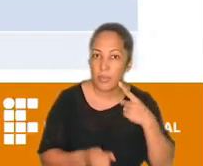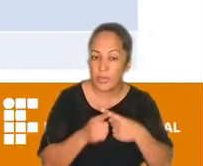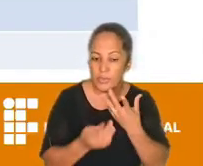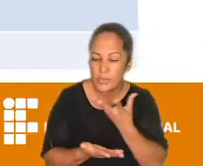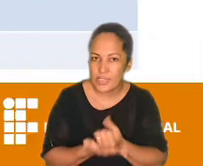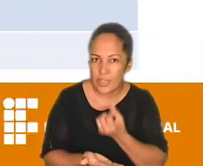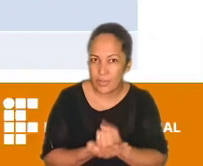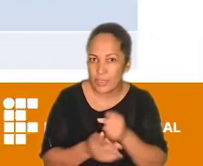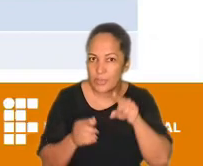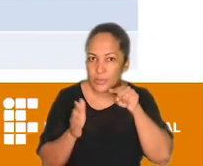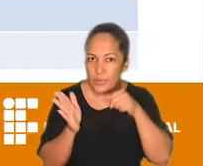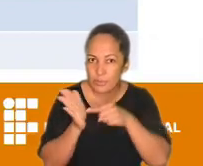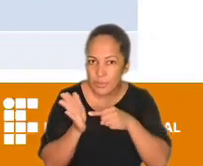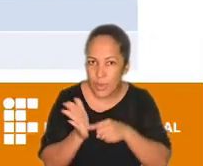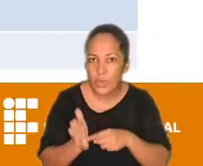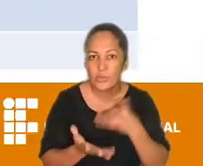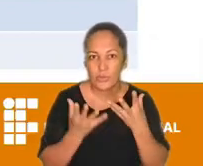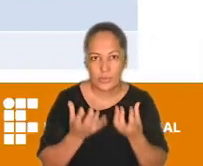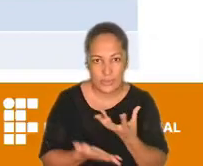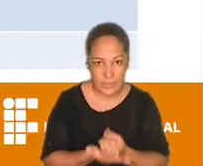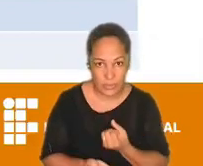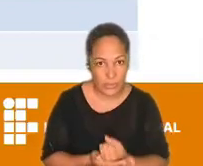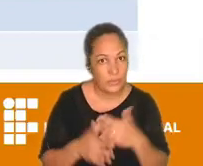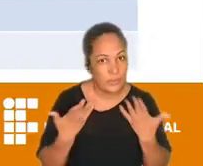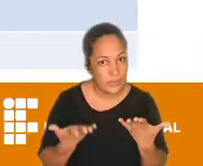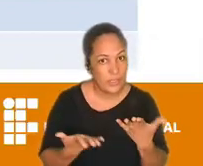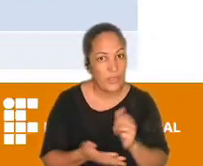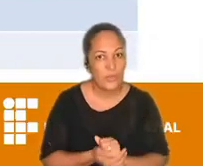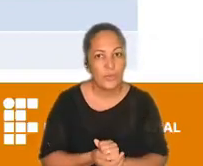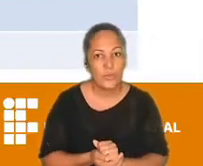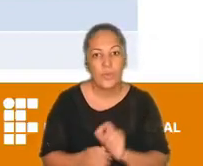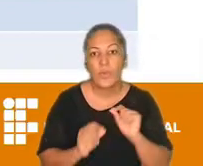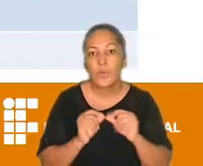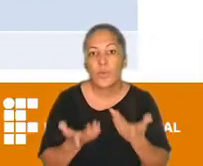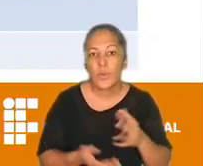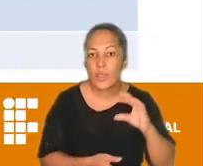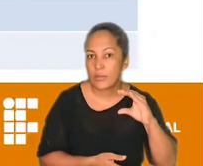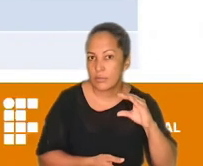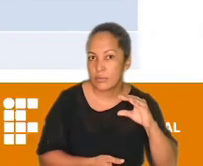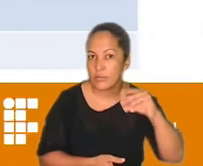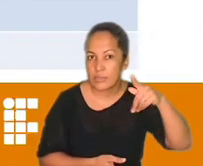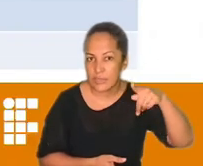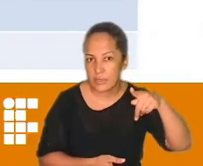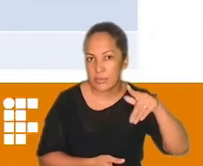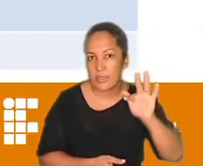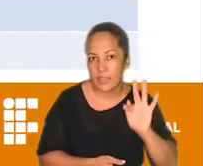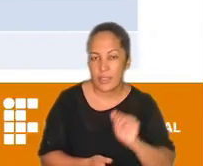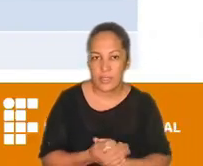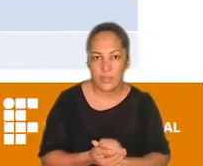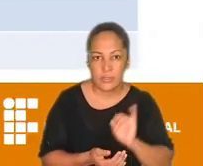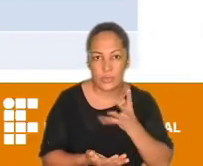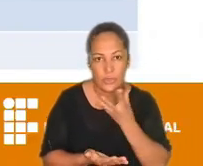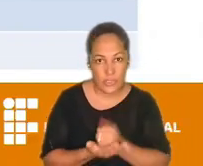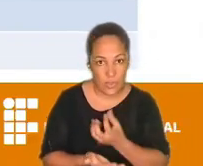estou salvando os pontos. Não, se eu estou salvando o ponto, é um CPF. Tá? Se eu estou salvando o ponto, se eu estou fazendo